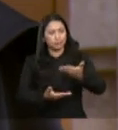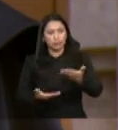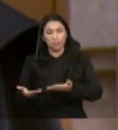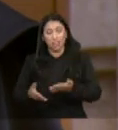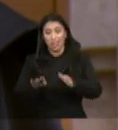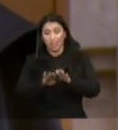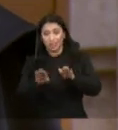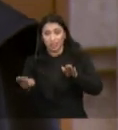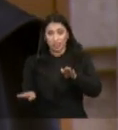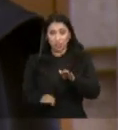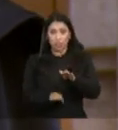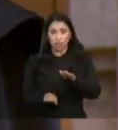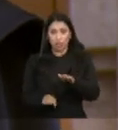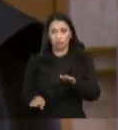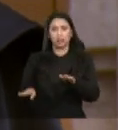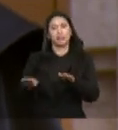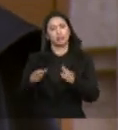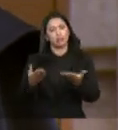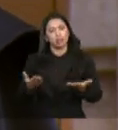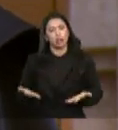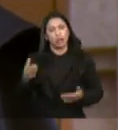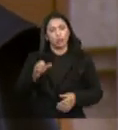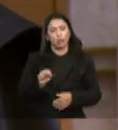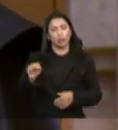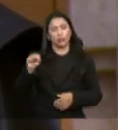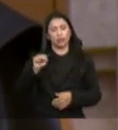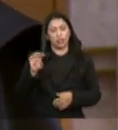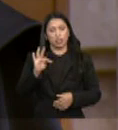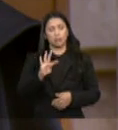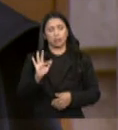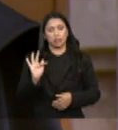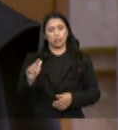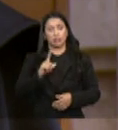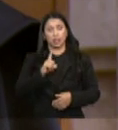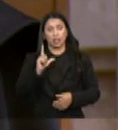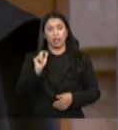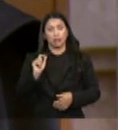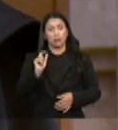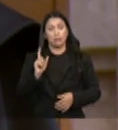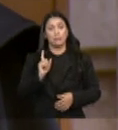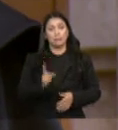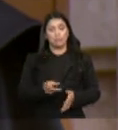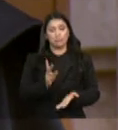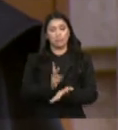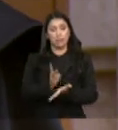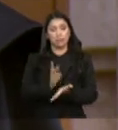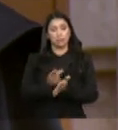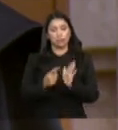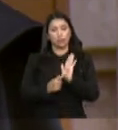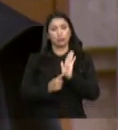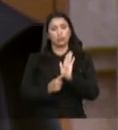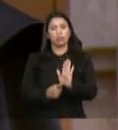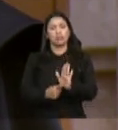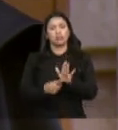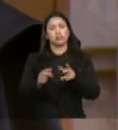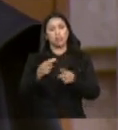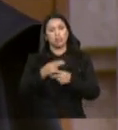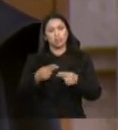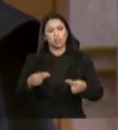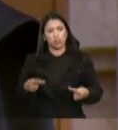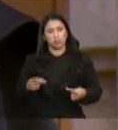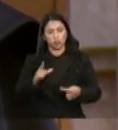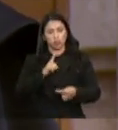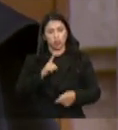não poderia Suprema corte ainda que as suas decisões emanassem do céu e respirassem invariavelmente um